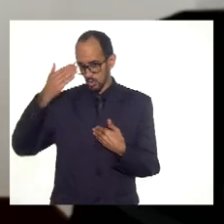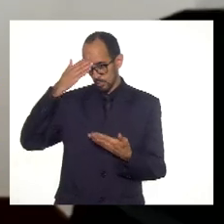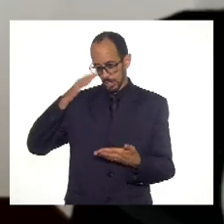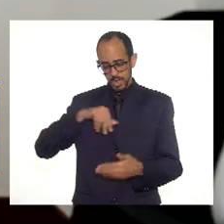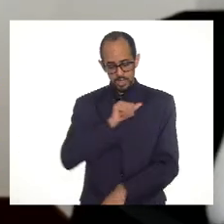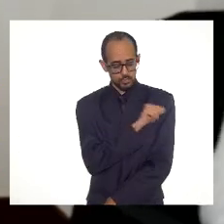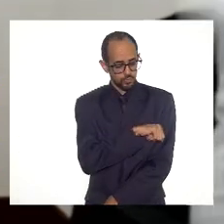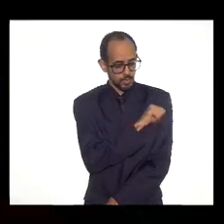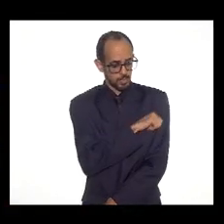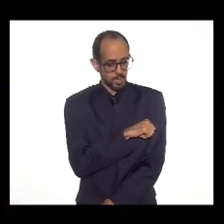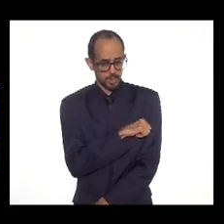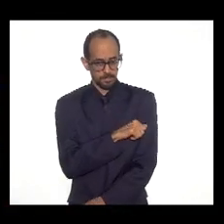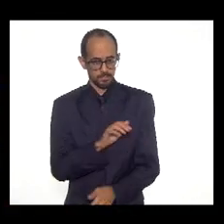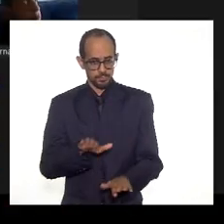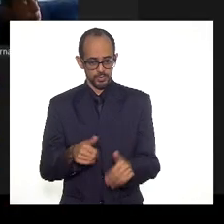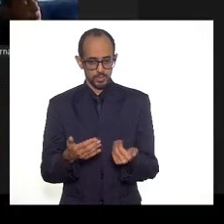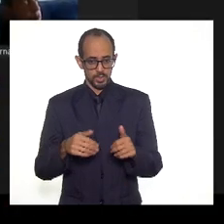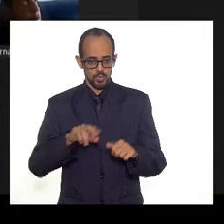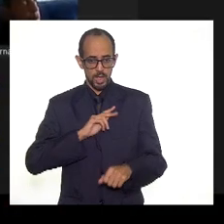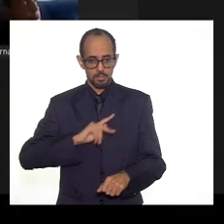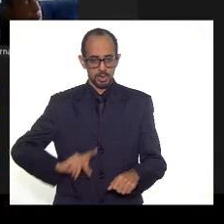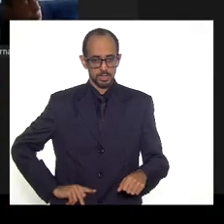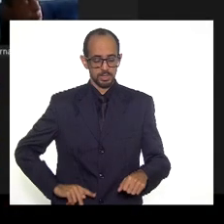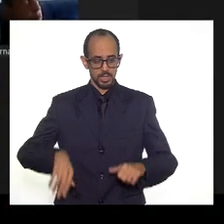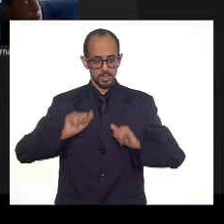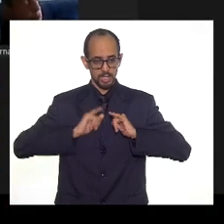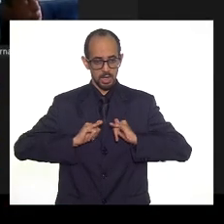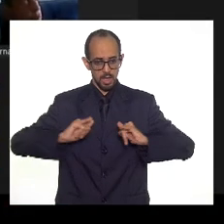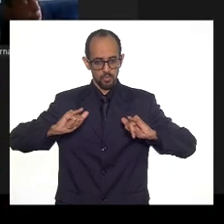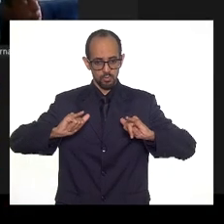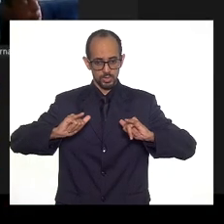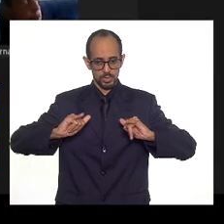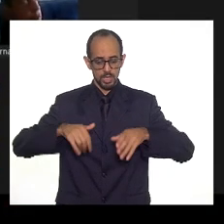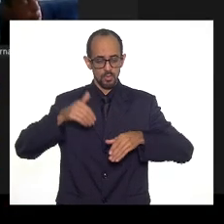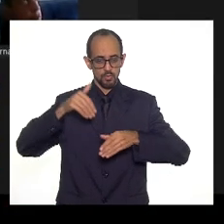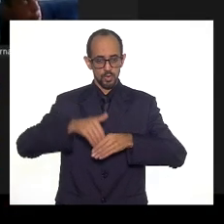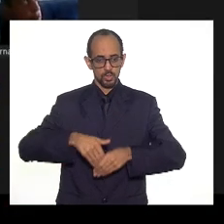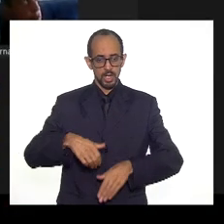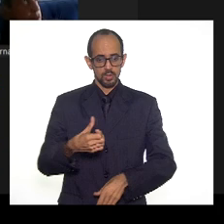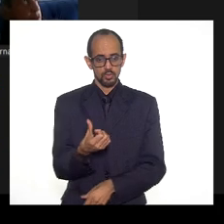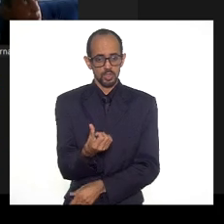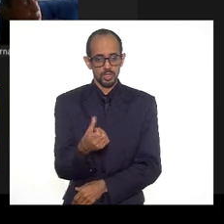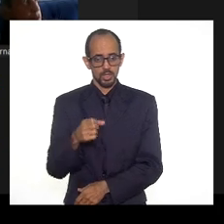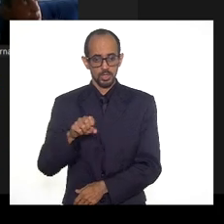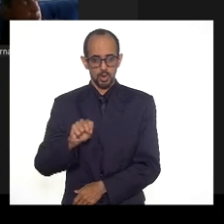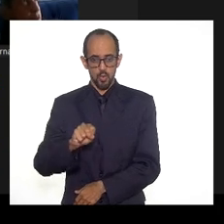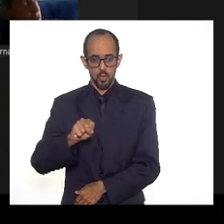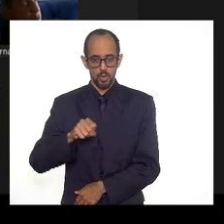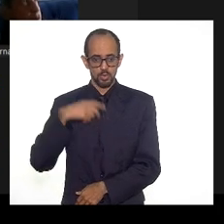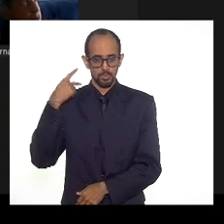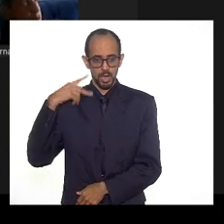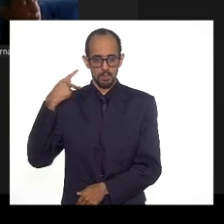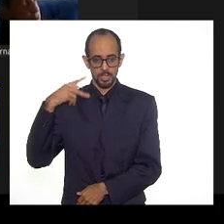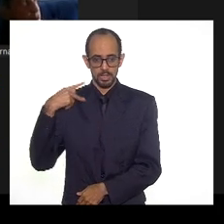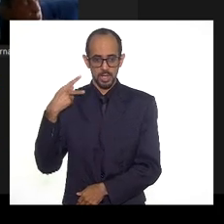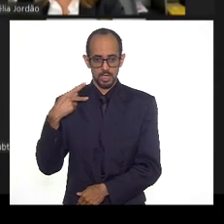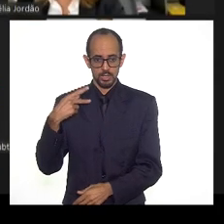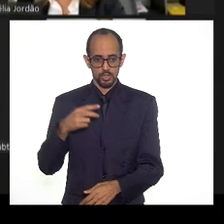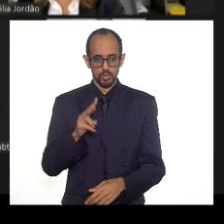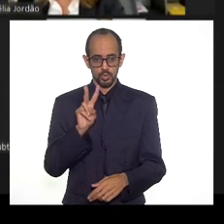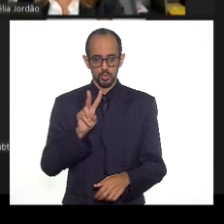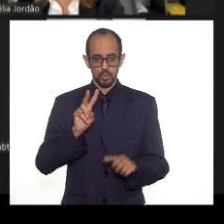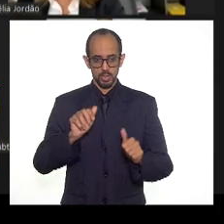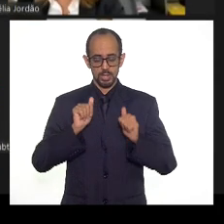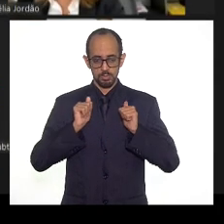Então, a presidência proclama o resultado. Votaram 68 senhores parlamentares, 2